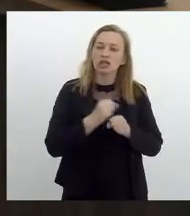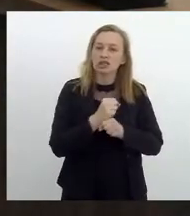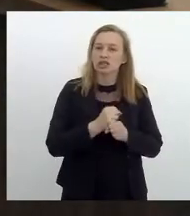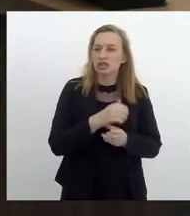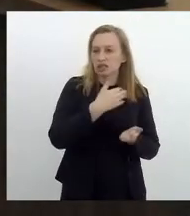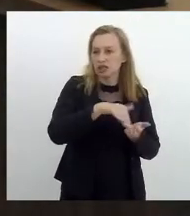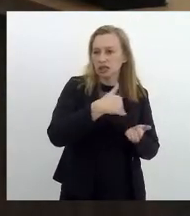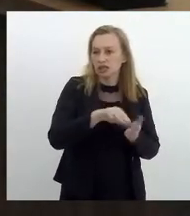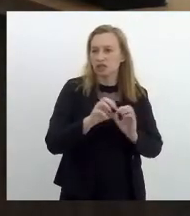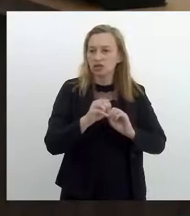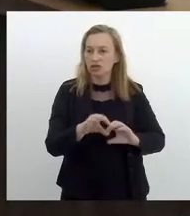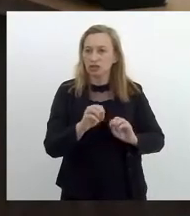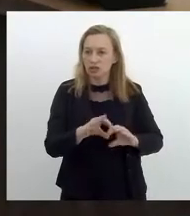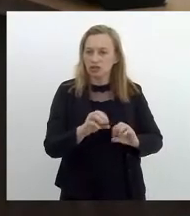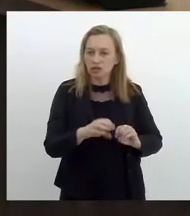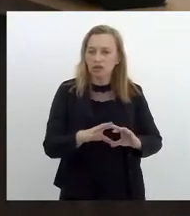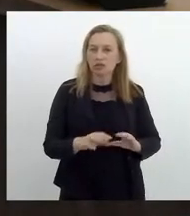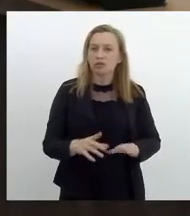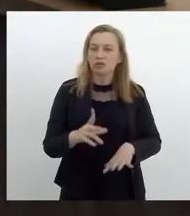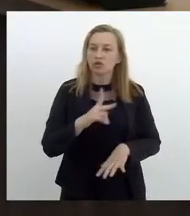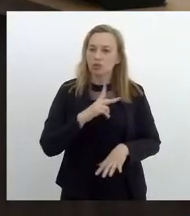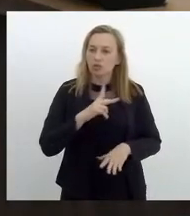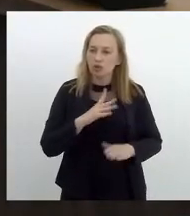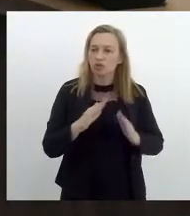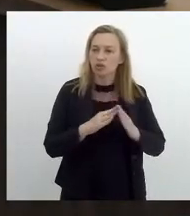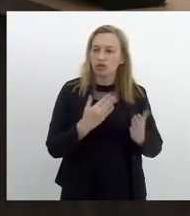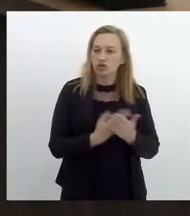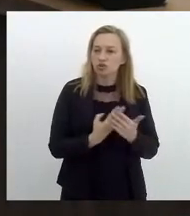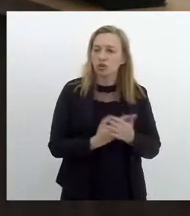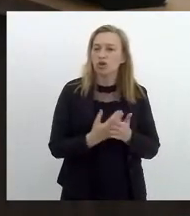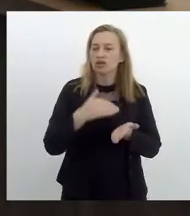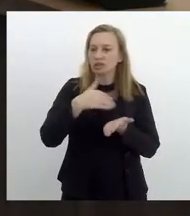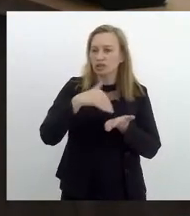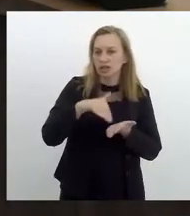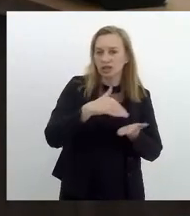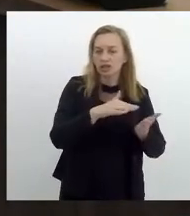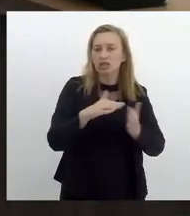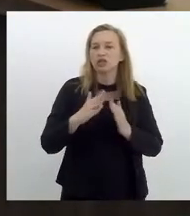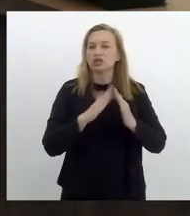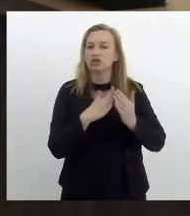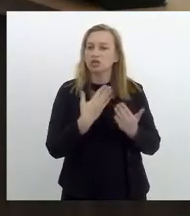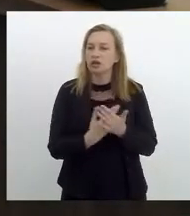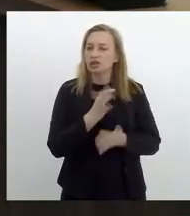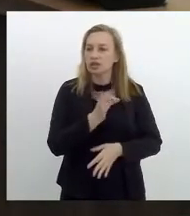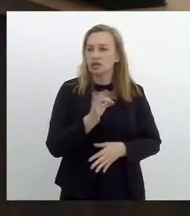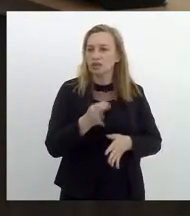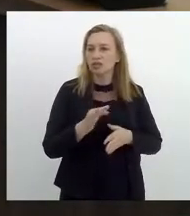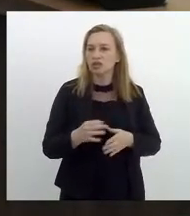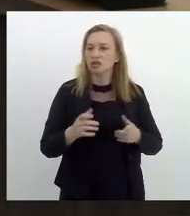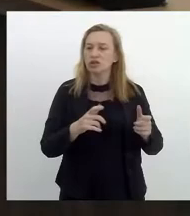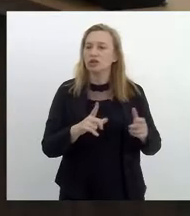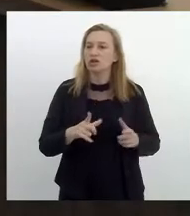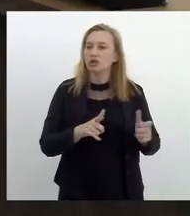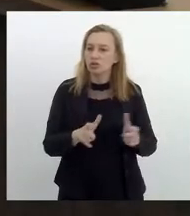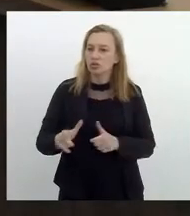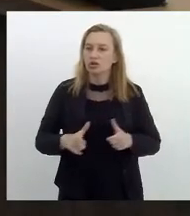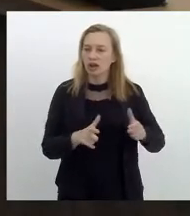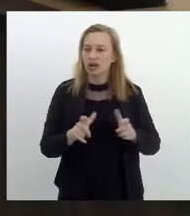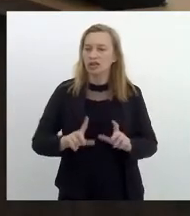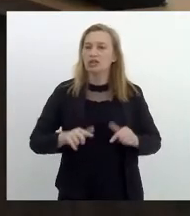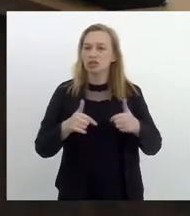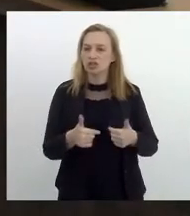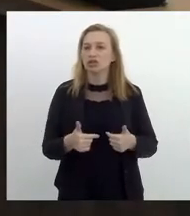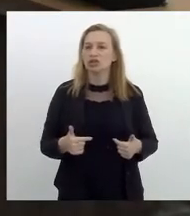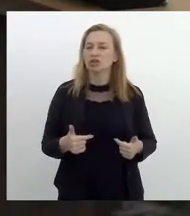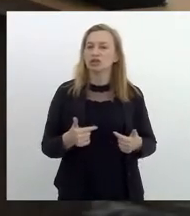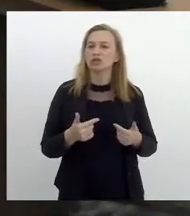para providenciar a aquisição de equipamento próprio. As secretarias escolares poderão prioritariamente funcionar em espaços distintos a fim de resguardar